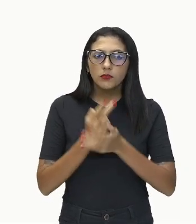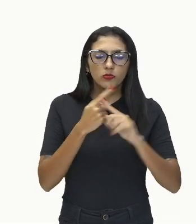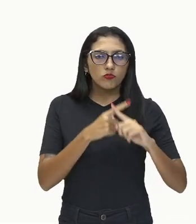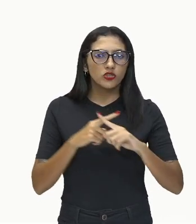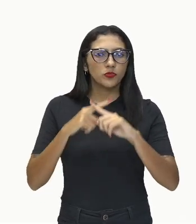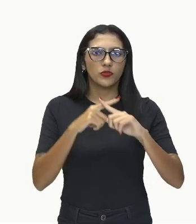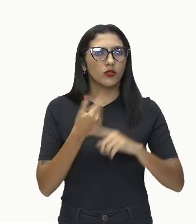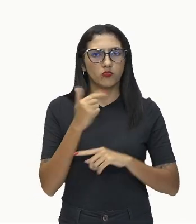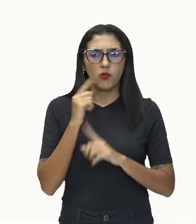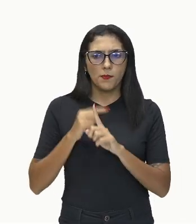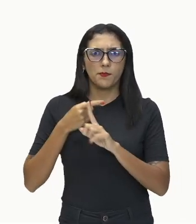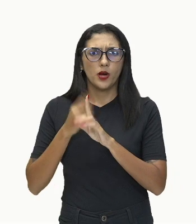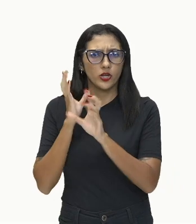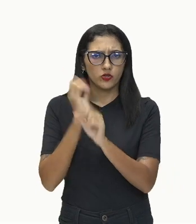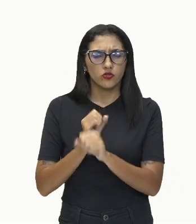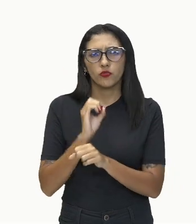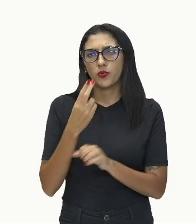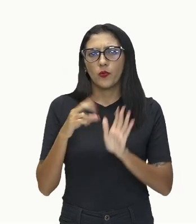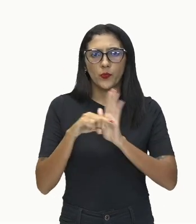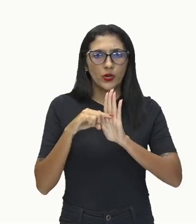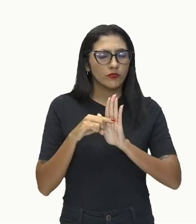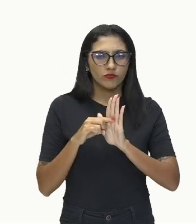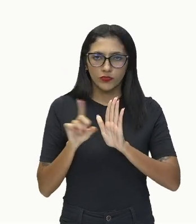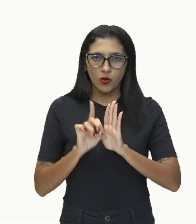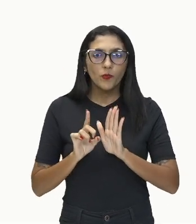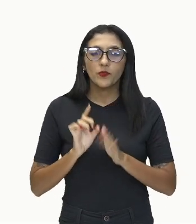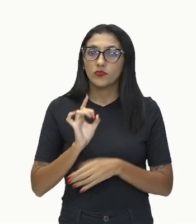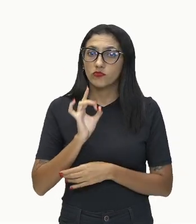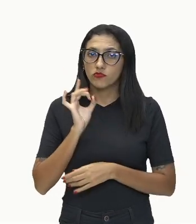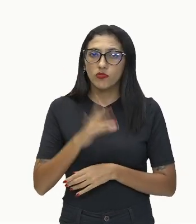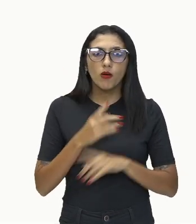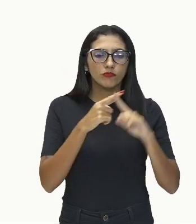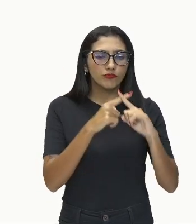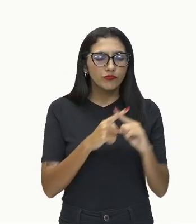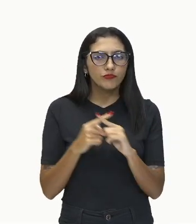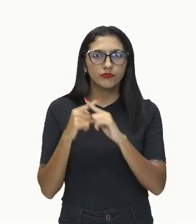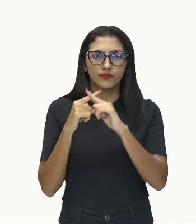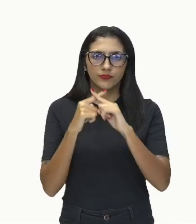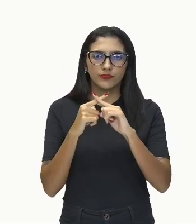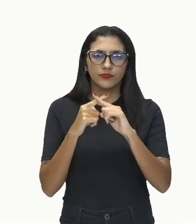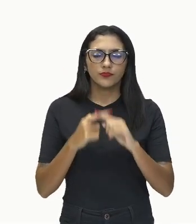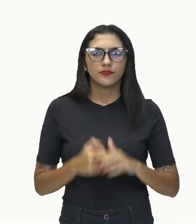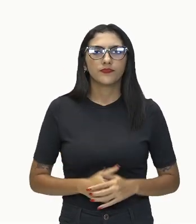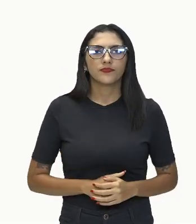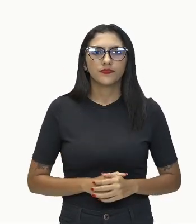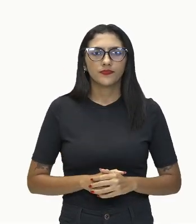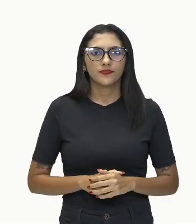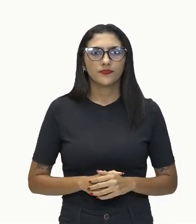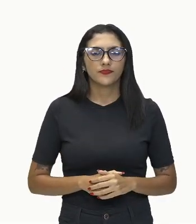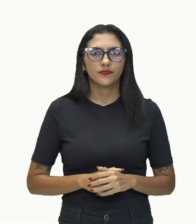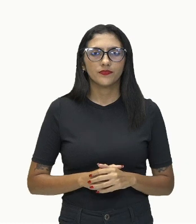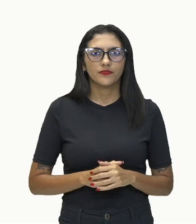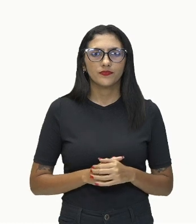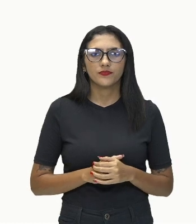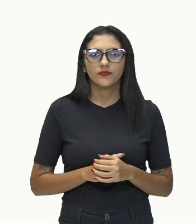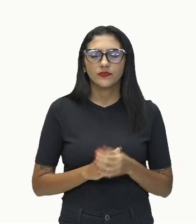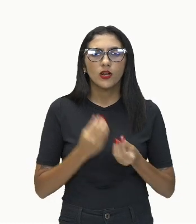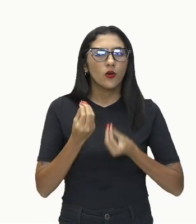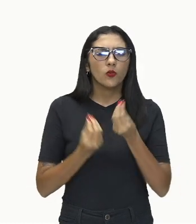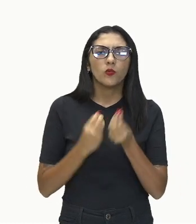Não é adição nem subtração, é sempre uma multiplicação, tá bom? Bom, como é que a gente